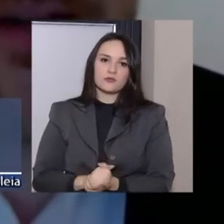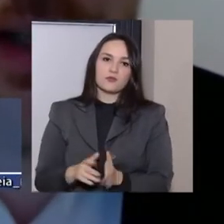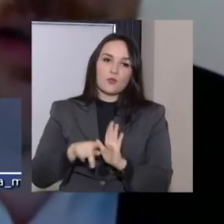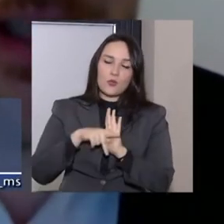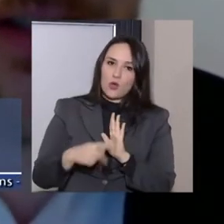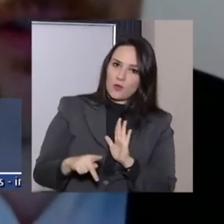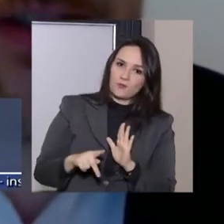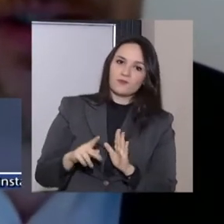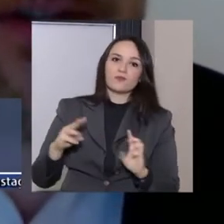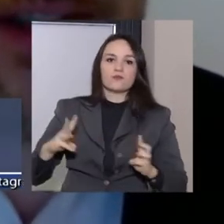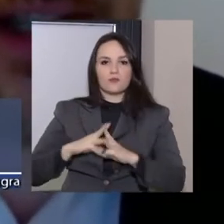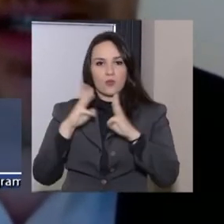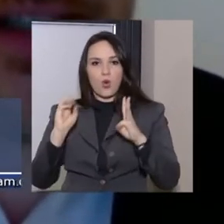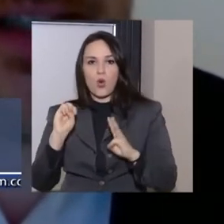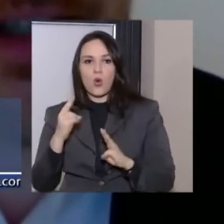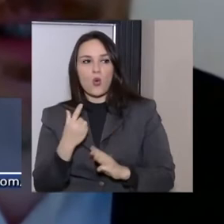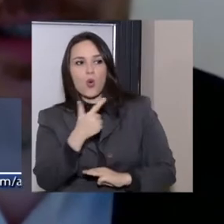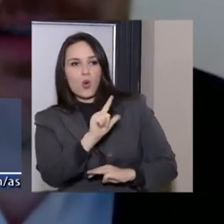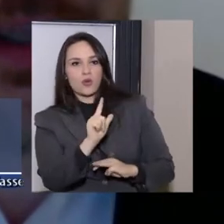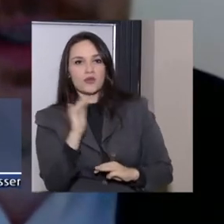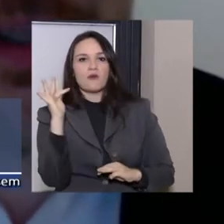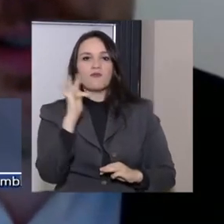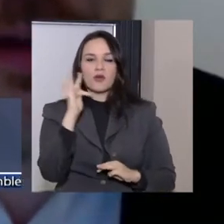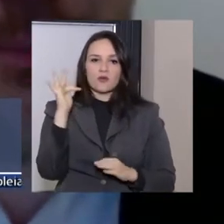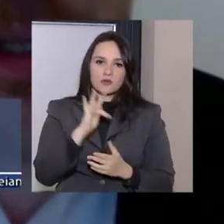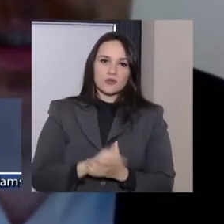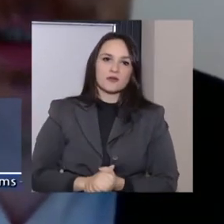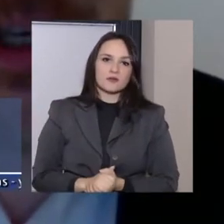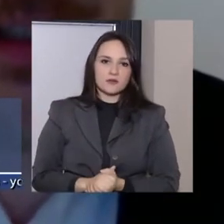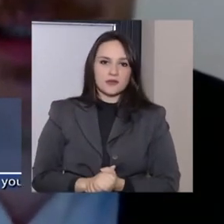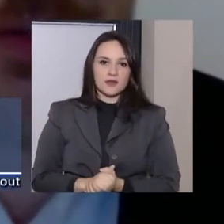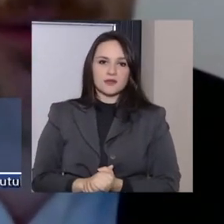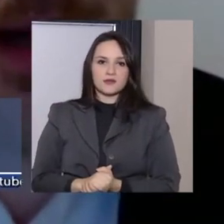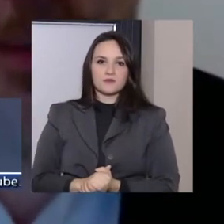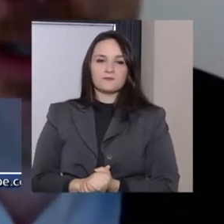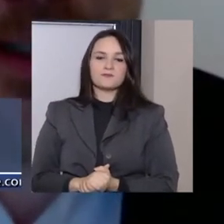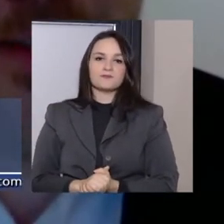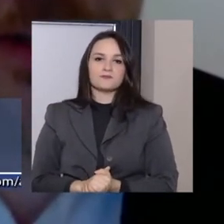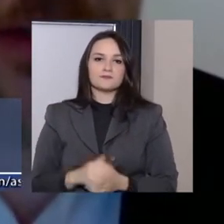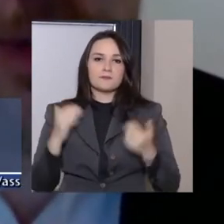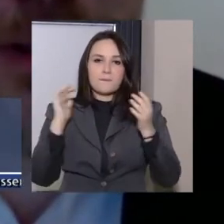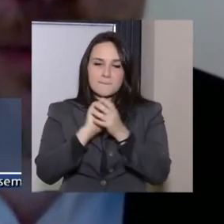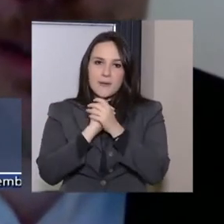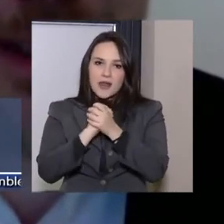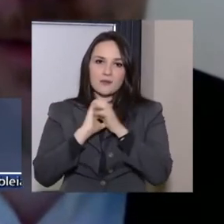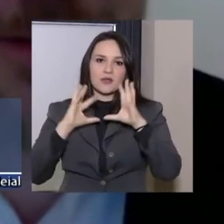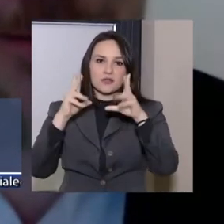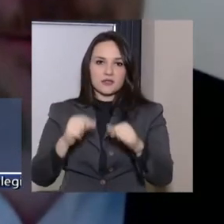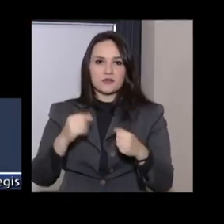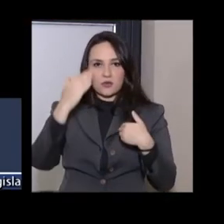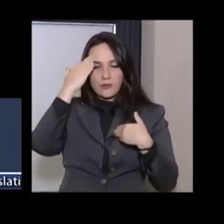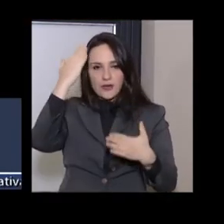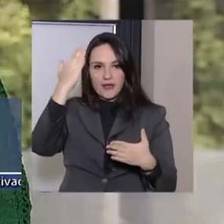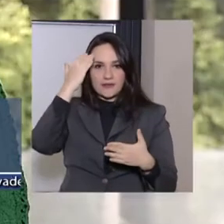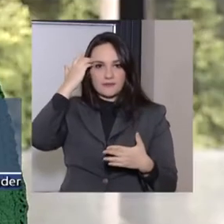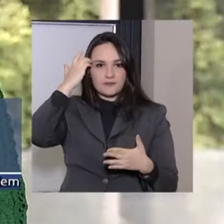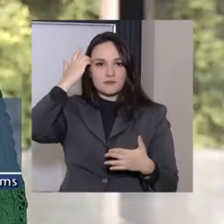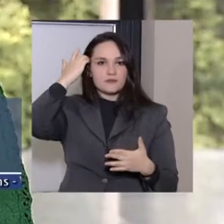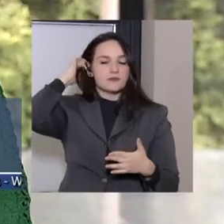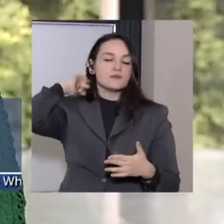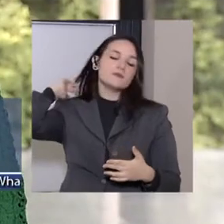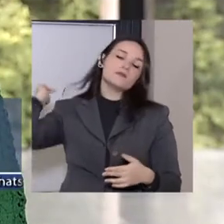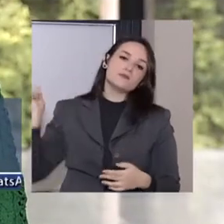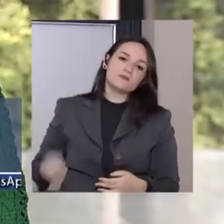Uniderp quanto das outras universidades que estão representadas. O meu parabéns a todos, o meu muito obrigado.